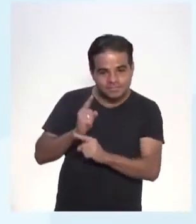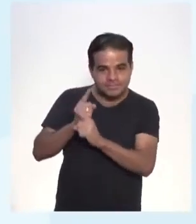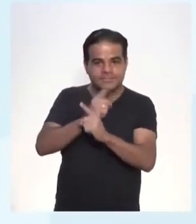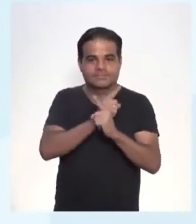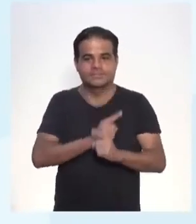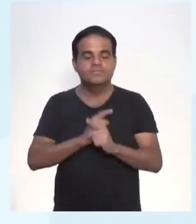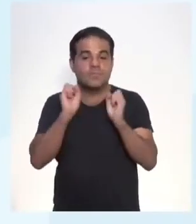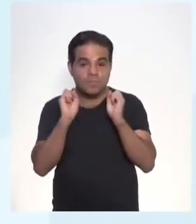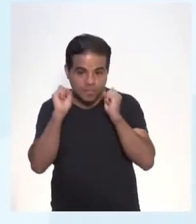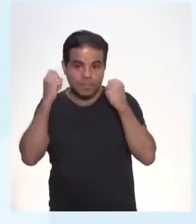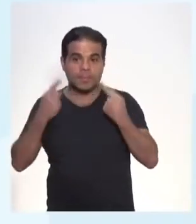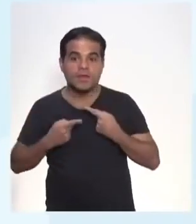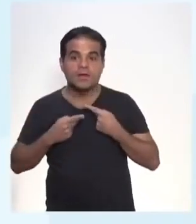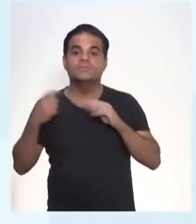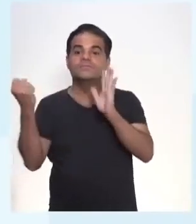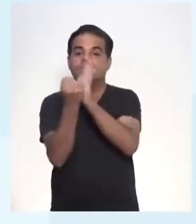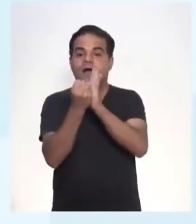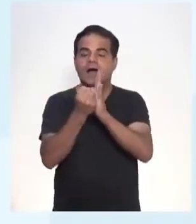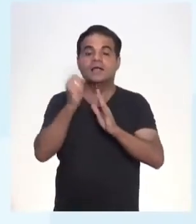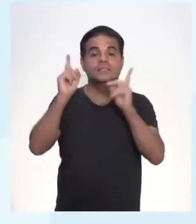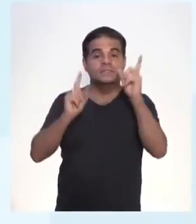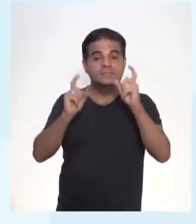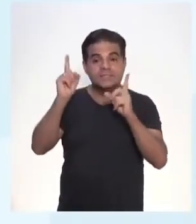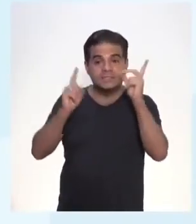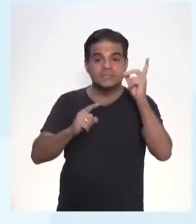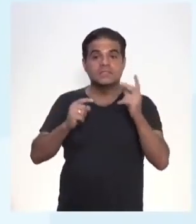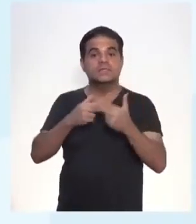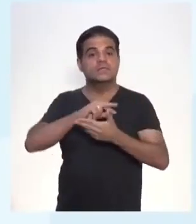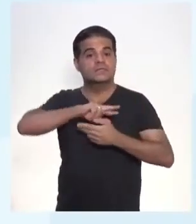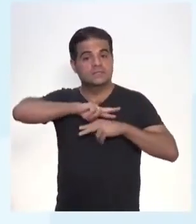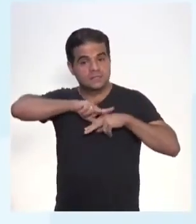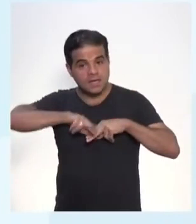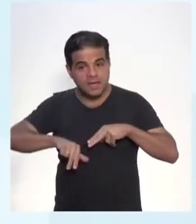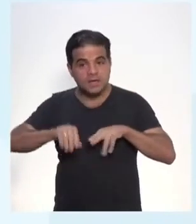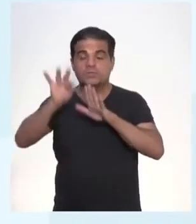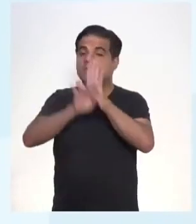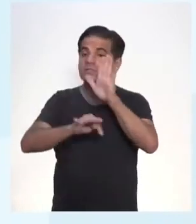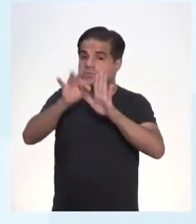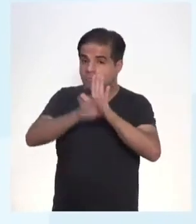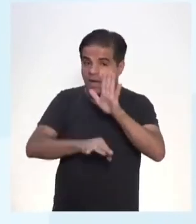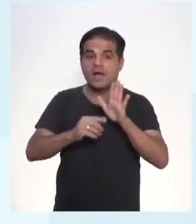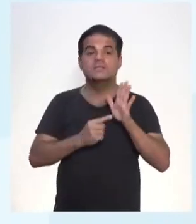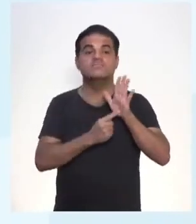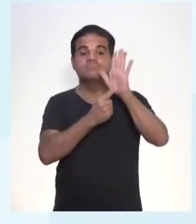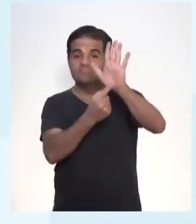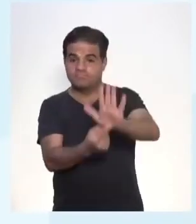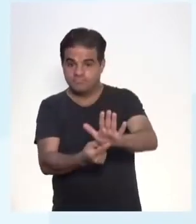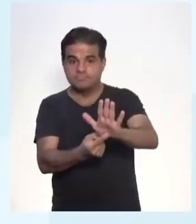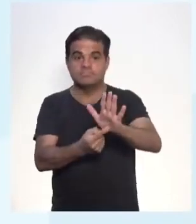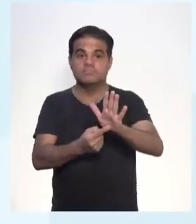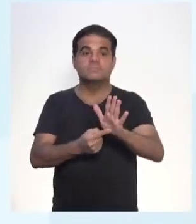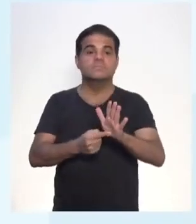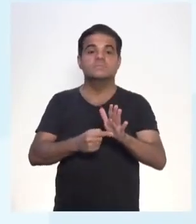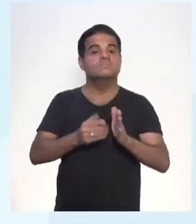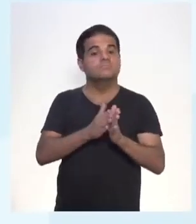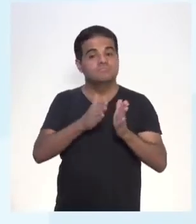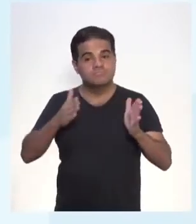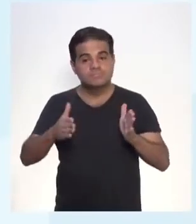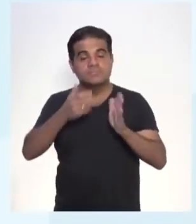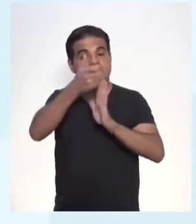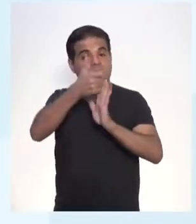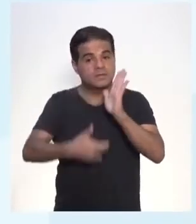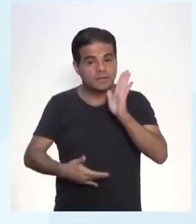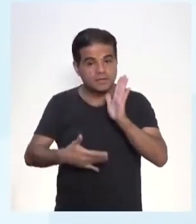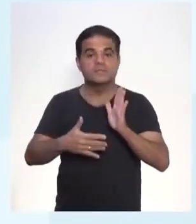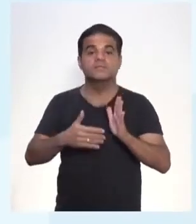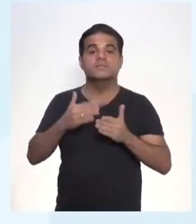identificar e reconhecer marcas de expressividade em gêneros textuais que apresentam a predominância da